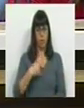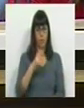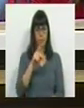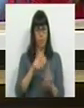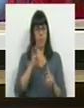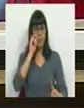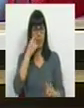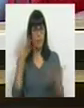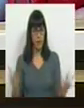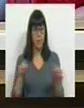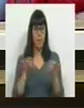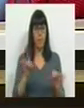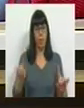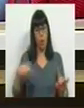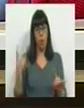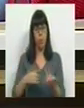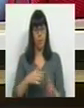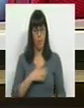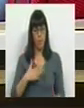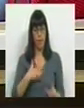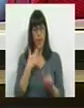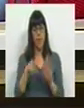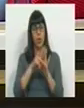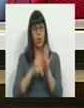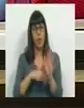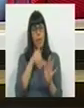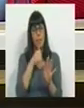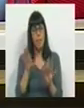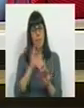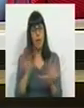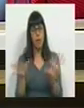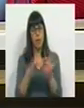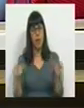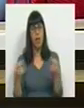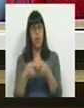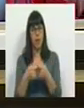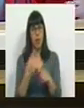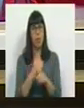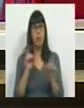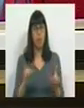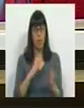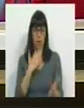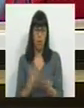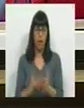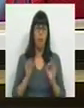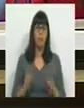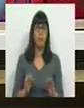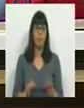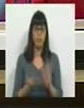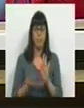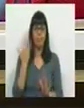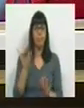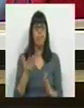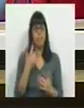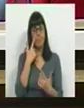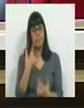Viseu. Esta seria, segundo a Entidade Reguladora, a medida mais adequada, uma vez que contribuiria para um aumento